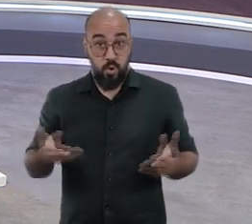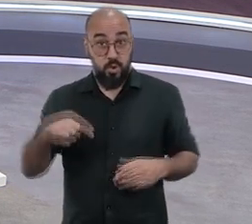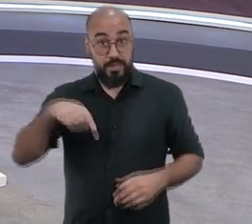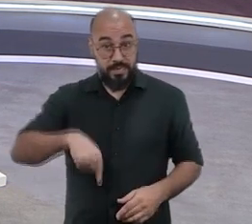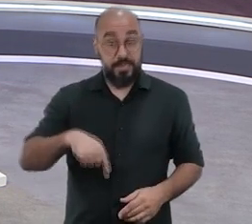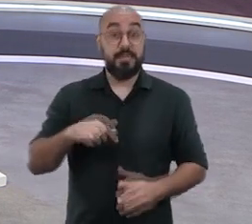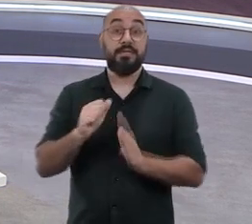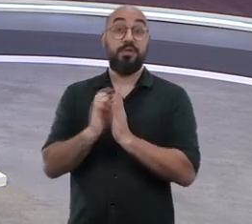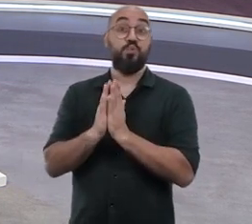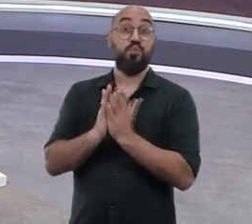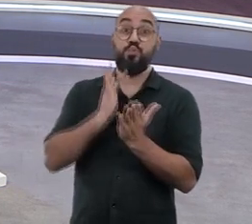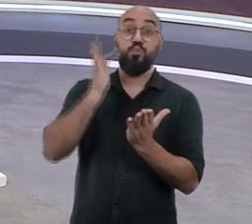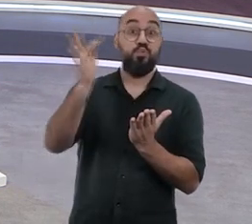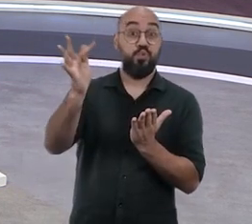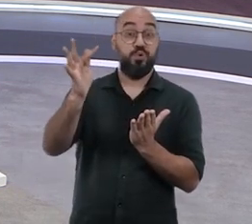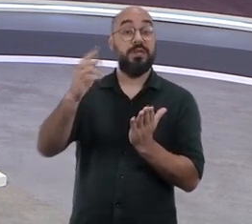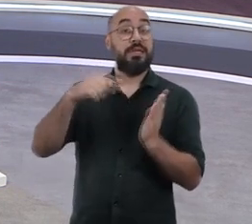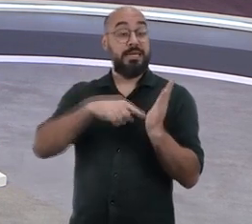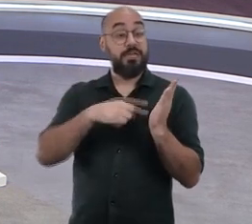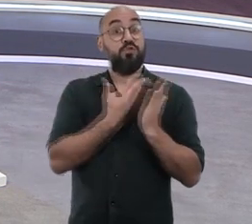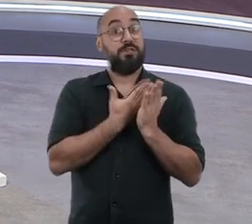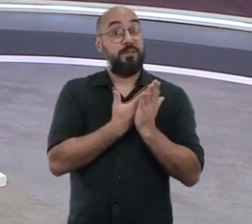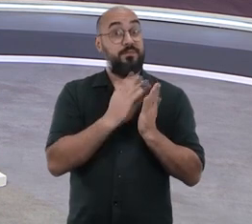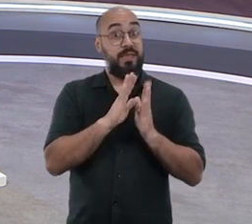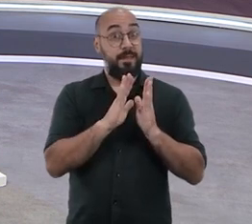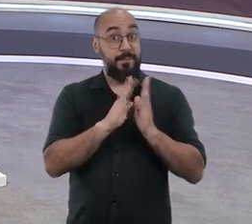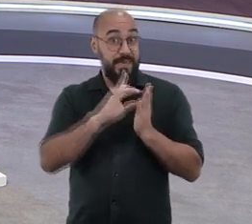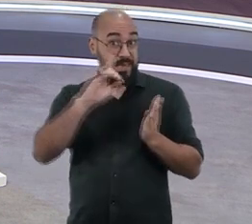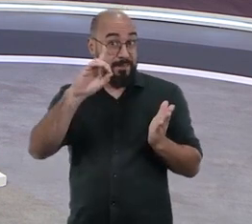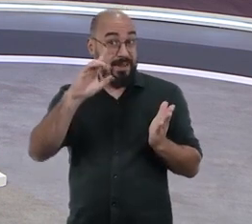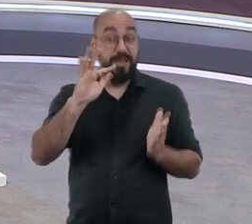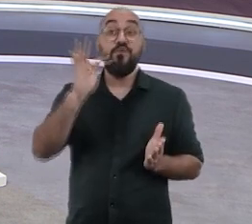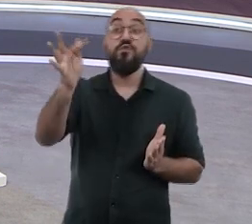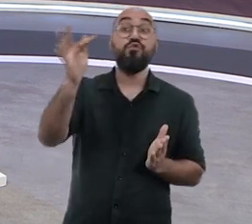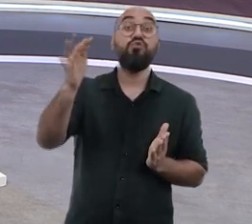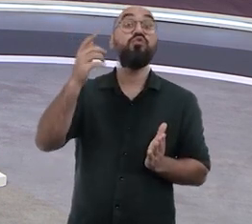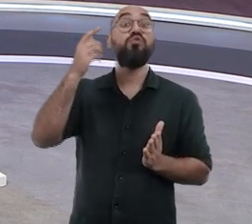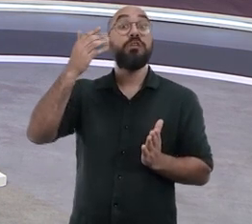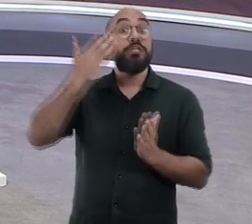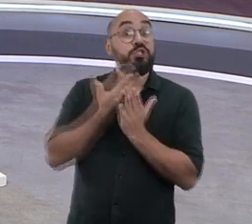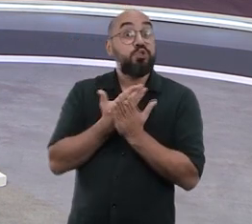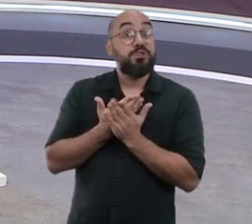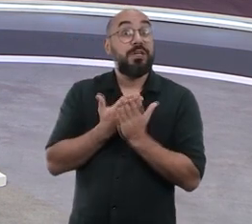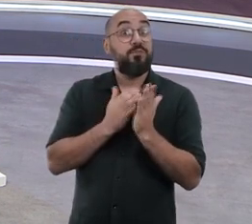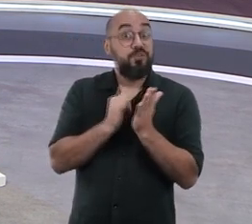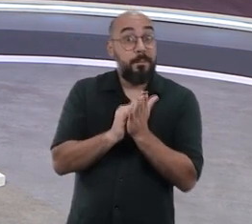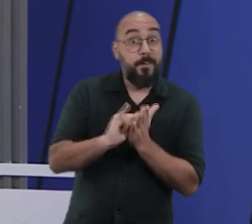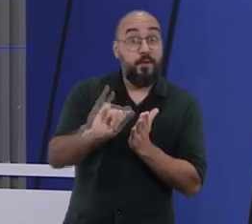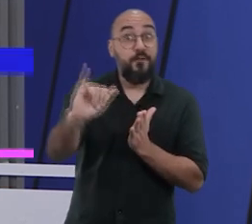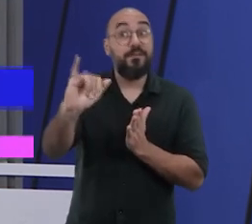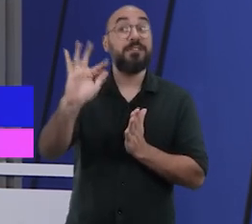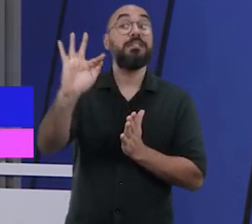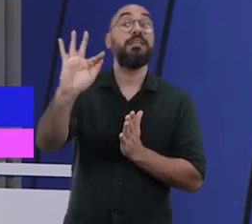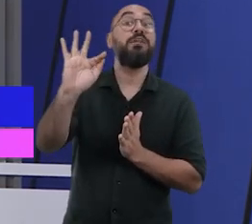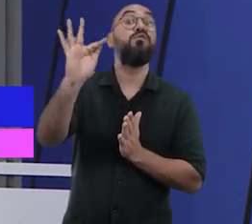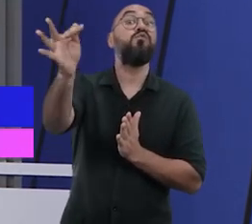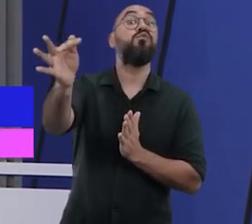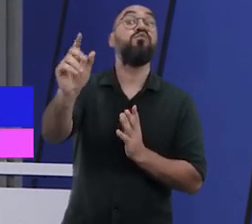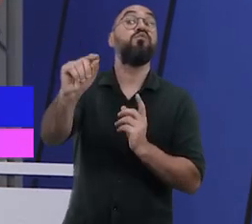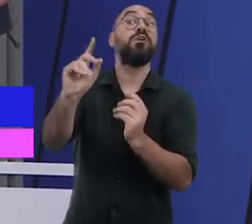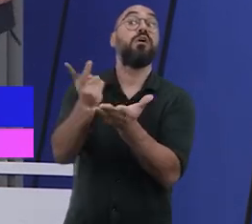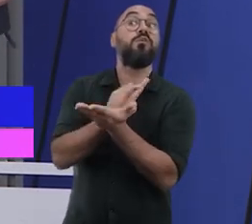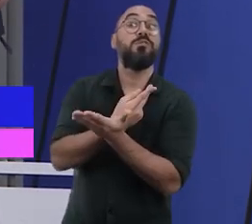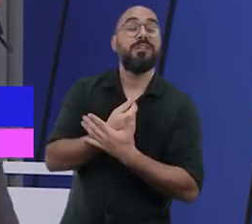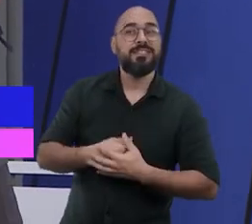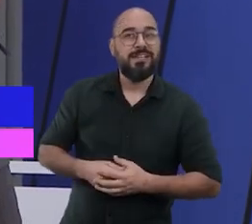do Futuro. Arena, porque discutimos a Bíblia, e do futuro, porque estudamos as profecias. No programa de hoje,